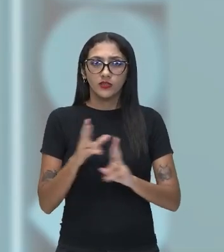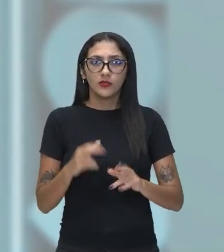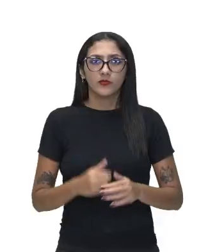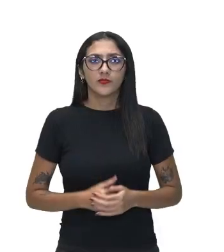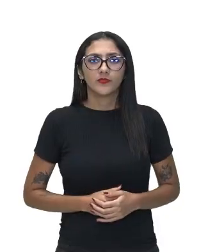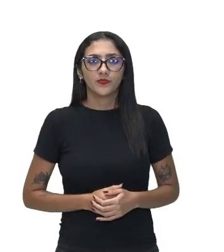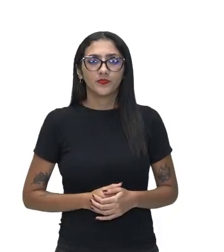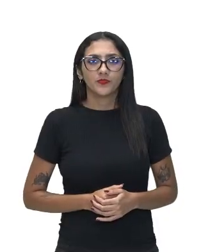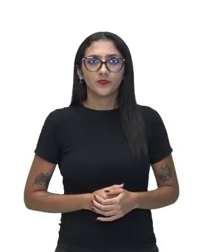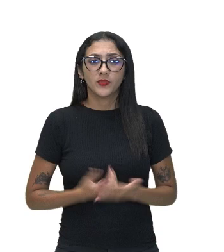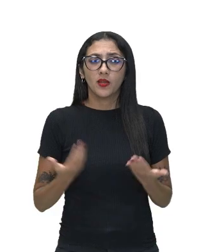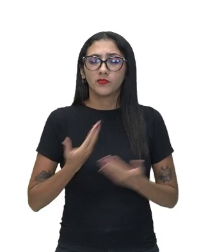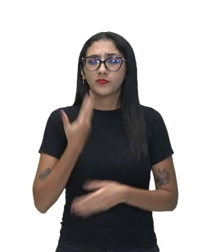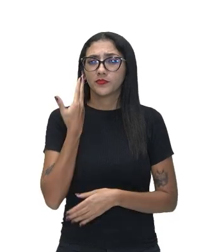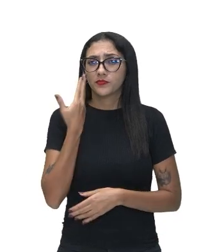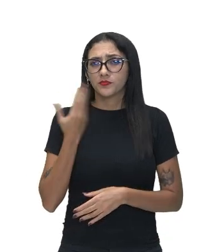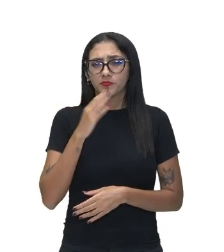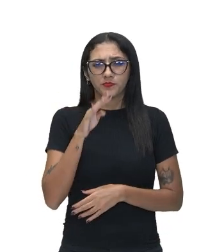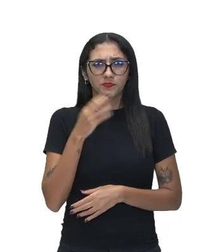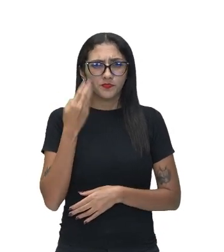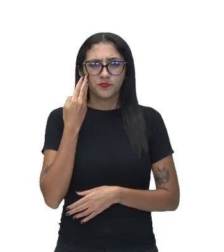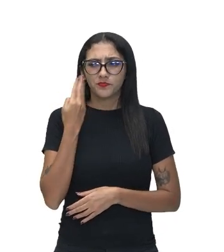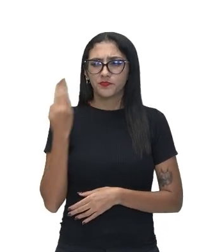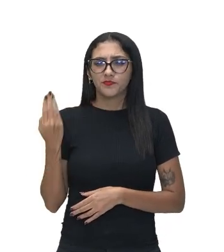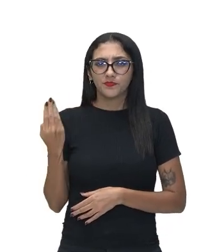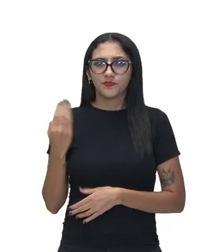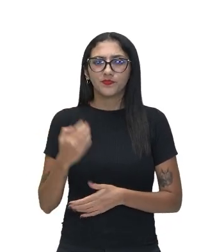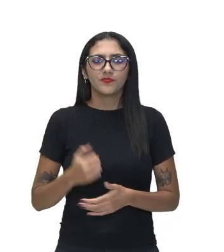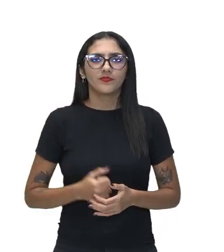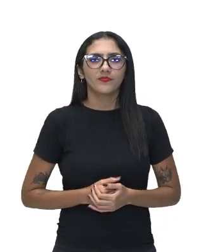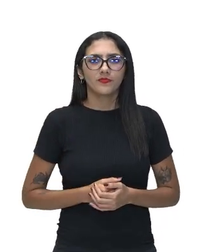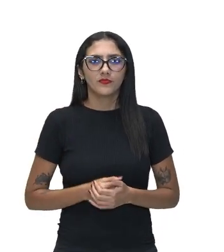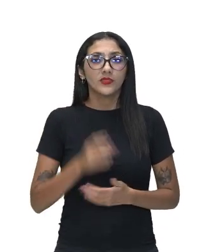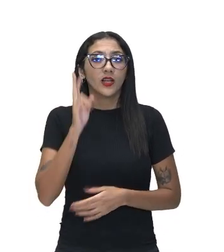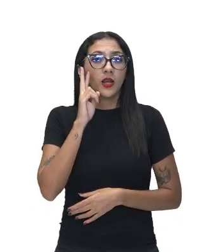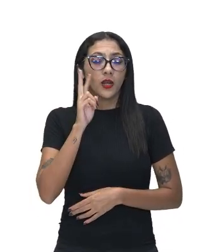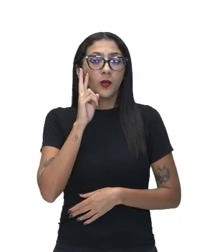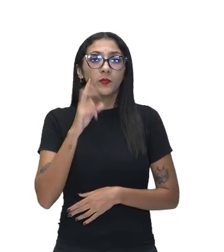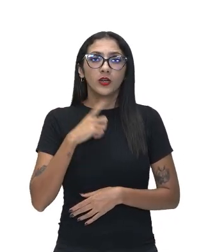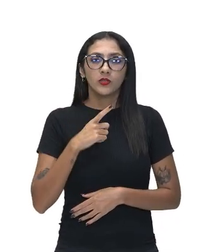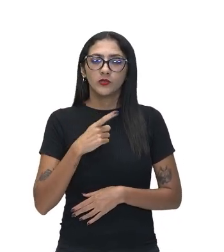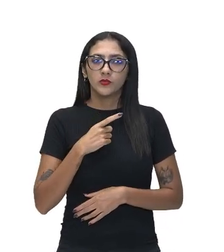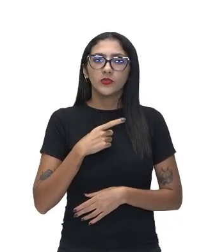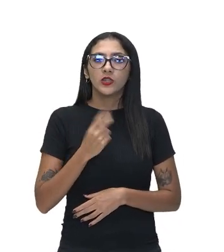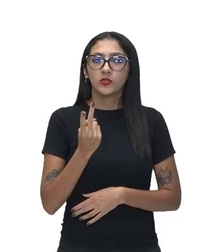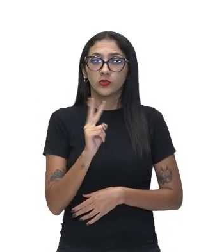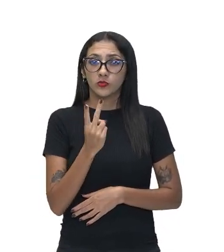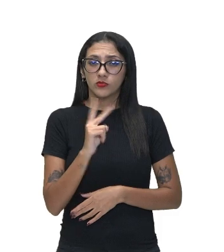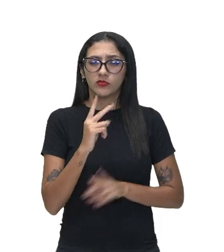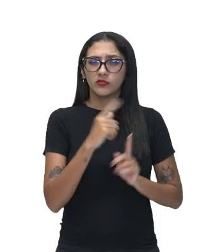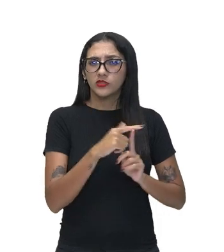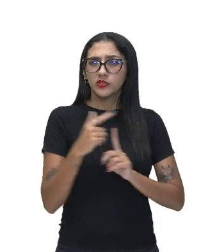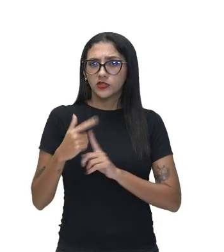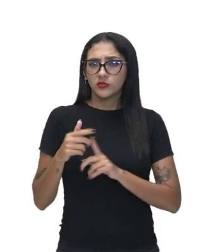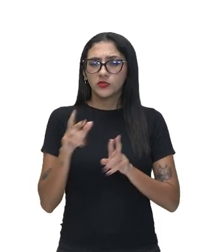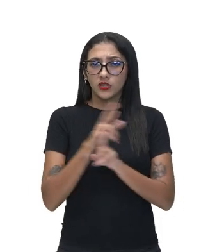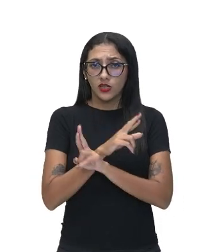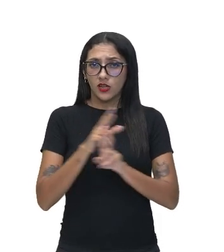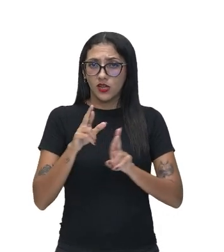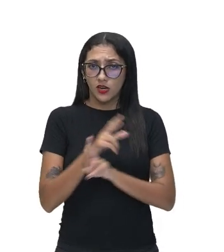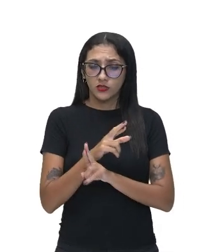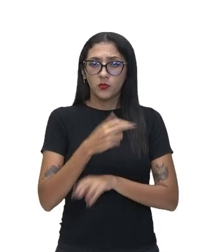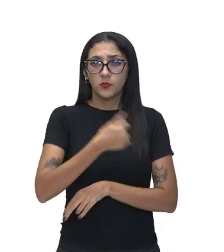o nosso esquema, nós temos aí a regência, lembrando que existe a regência verbal e a regência nominal, ok?